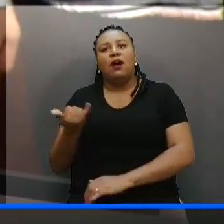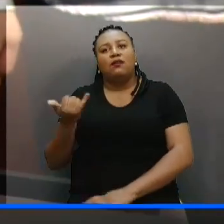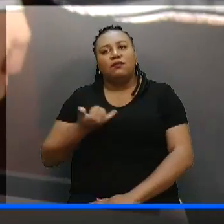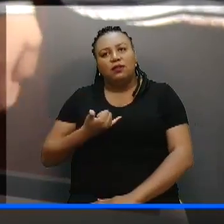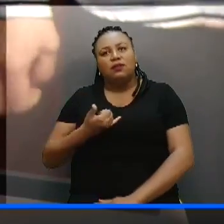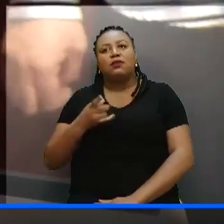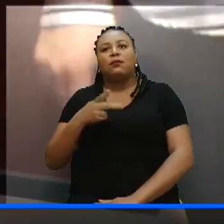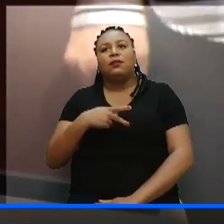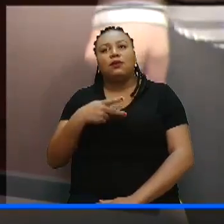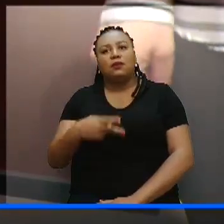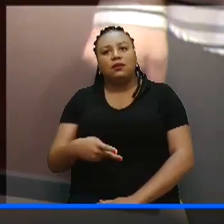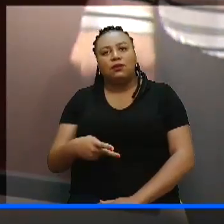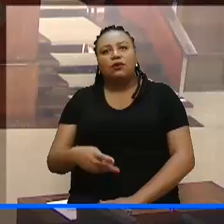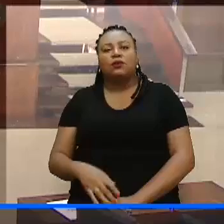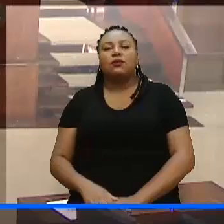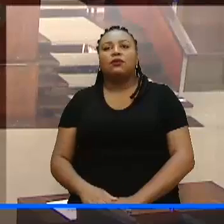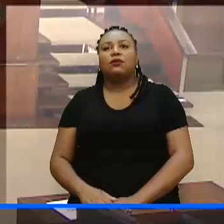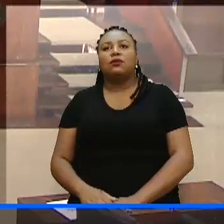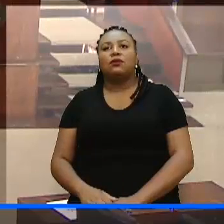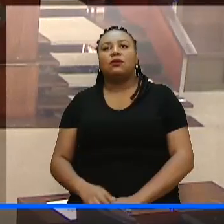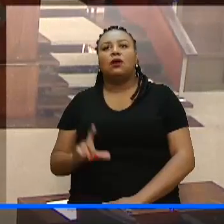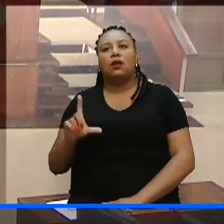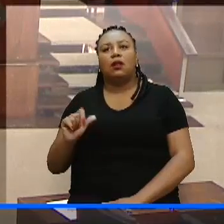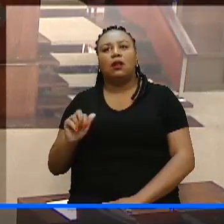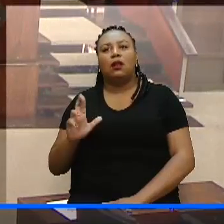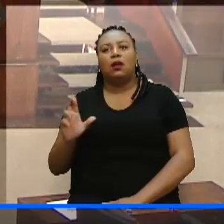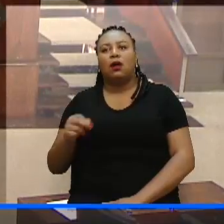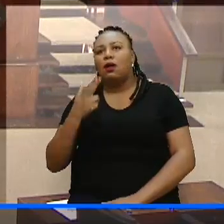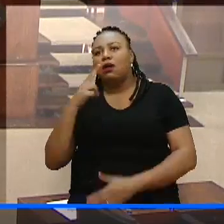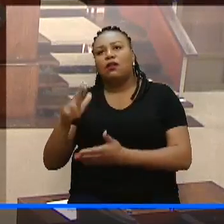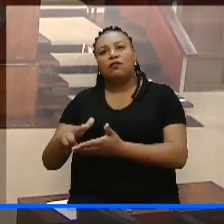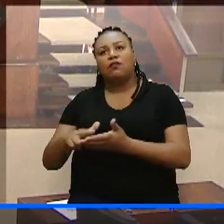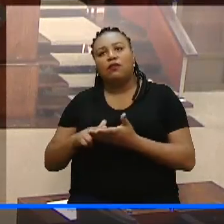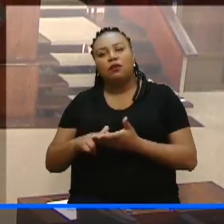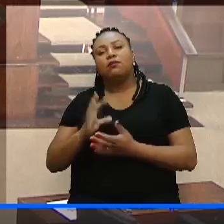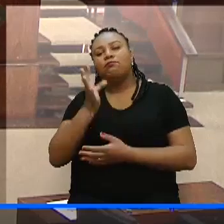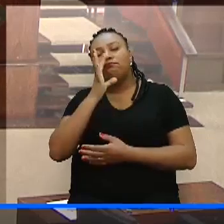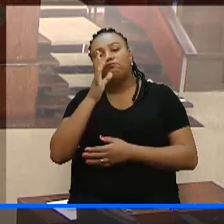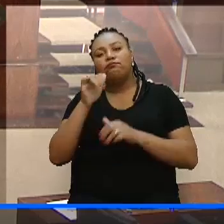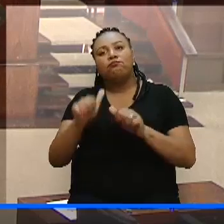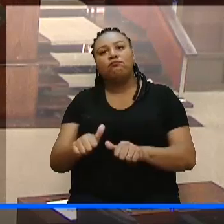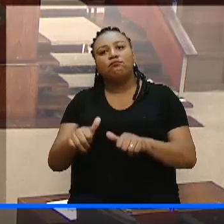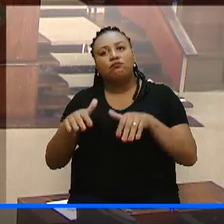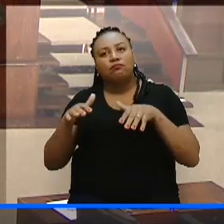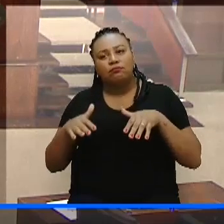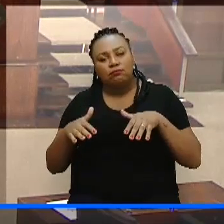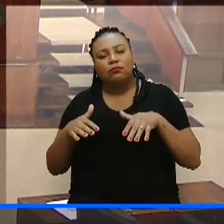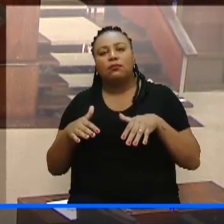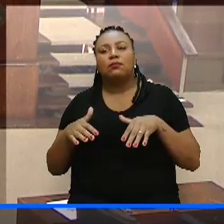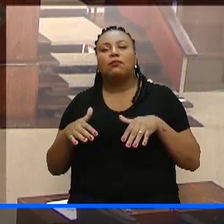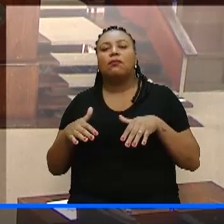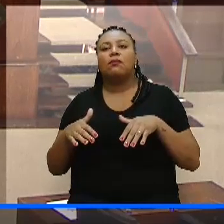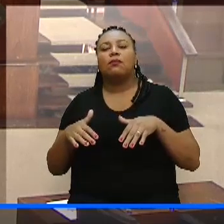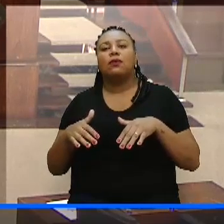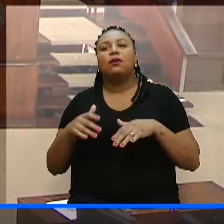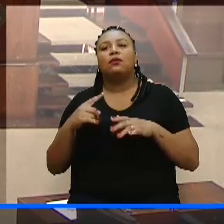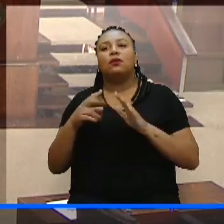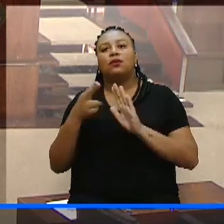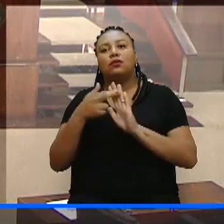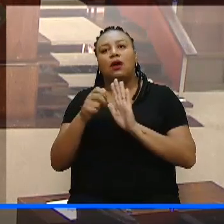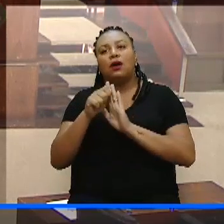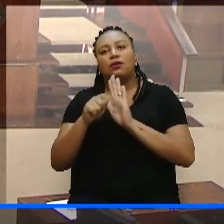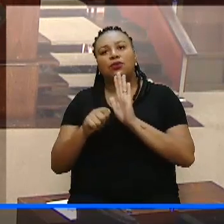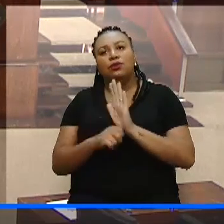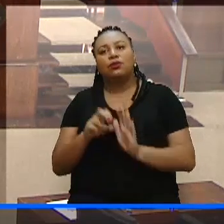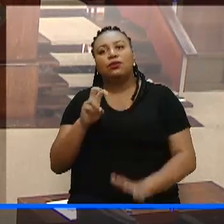seguinte o senhor presidente clara envia a vossa excelência para apreciação dessa igreja assembléia legislativa nos termos do artigo